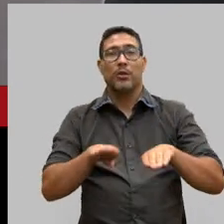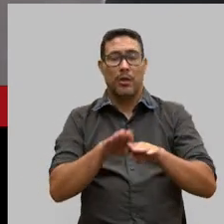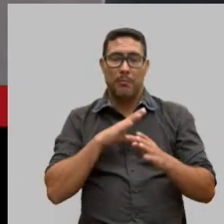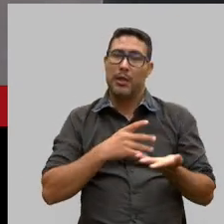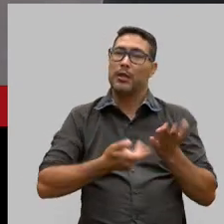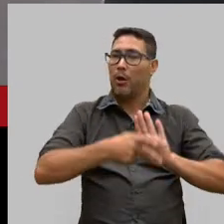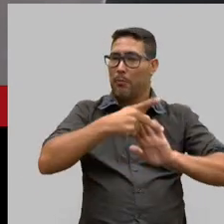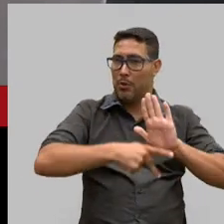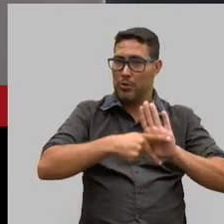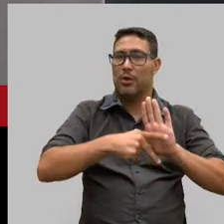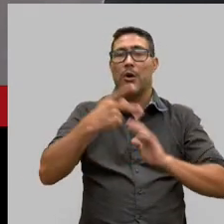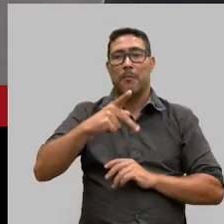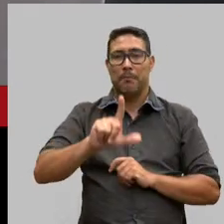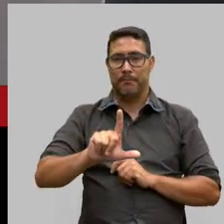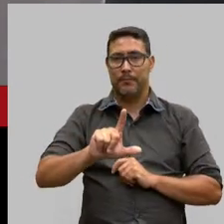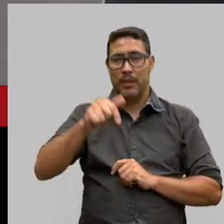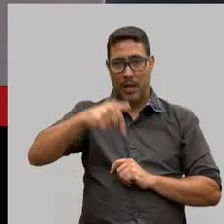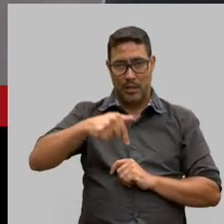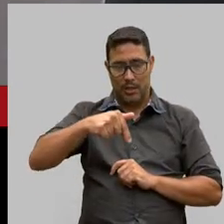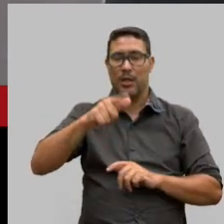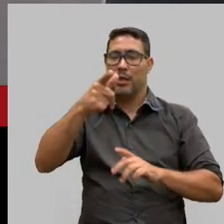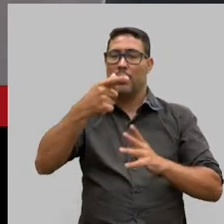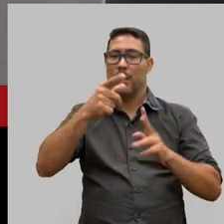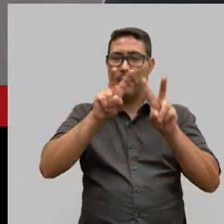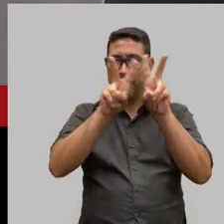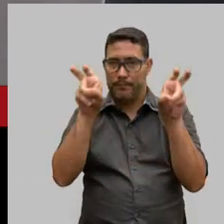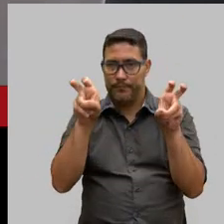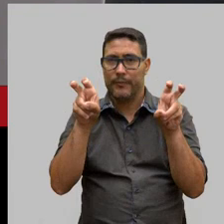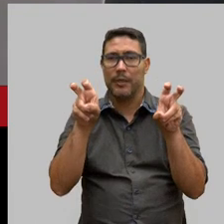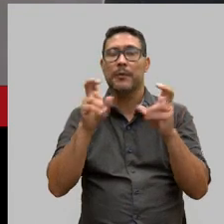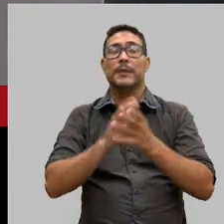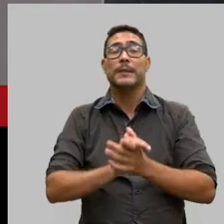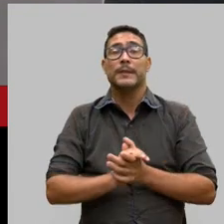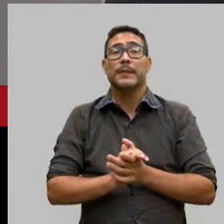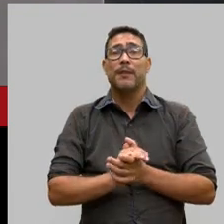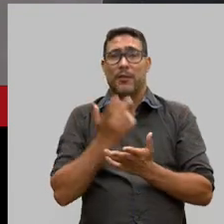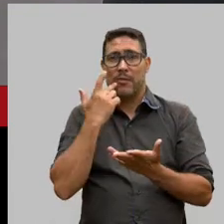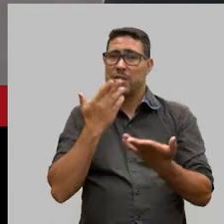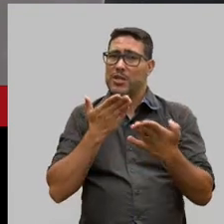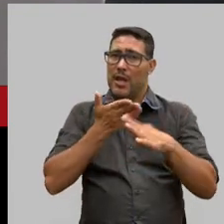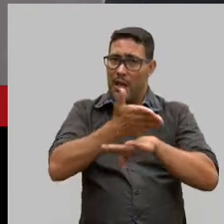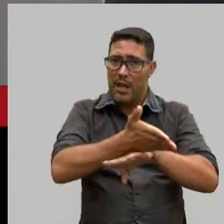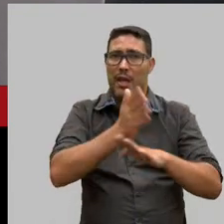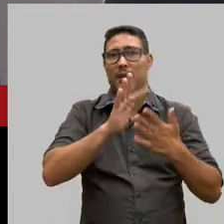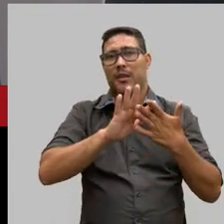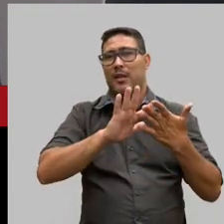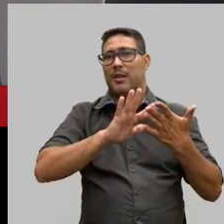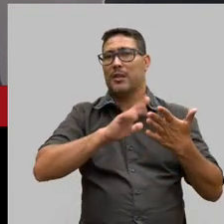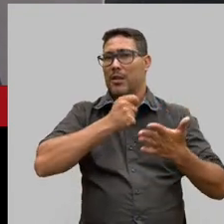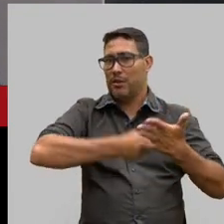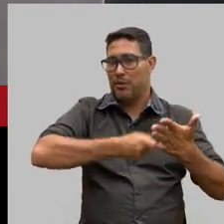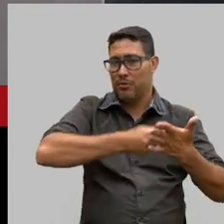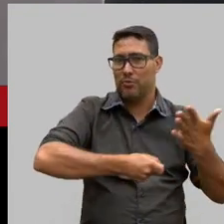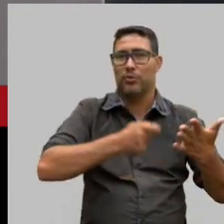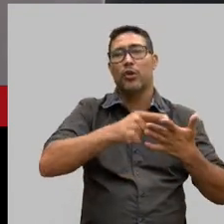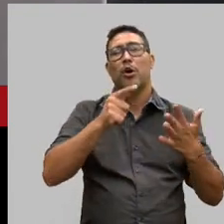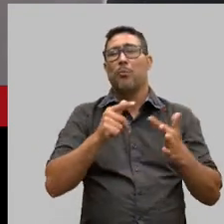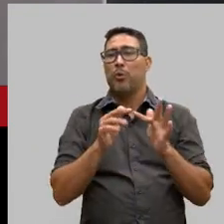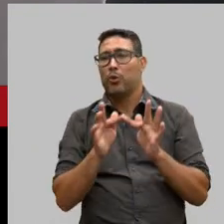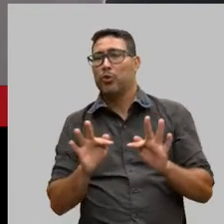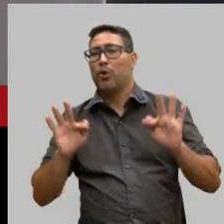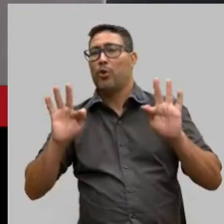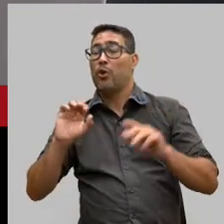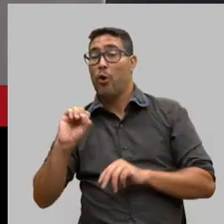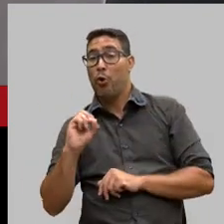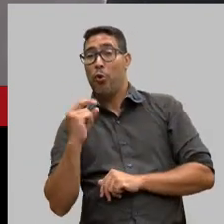pauta eh muito eu falo que gente entra nessas lutas por dor ou por amor né ou pelas